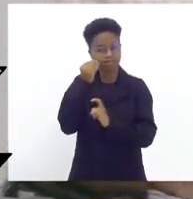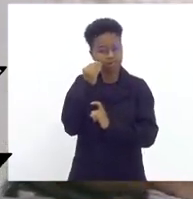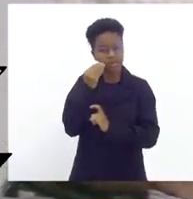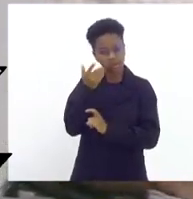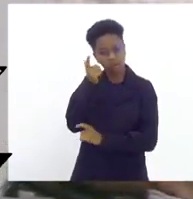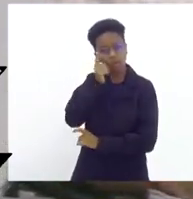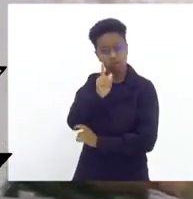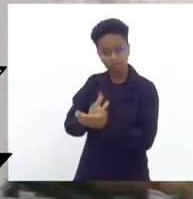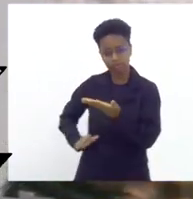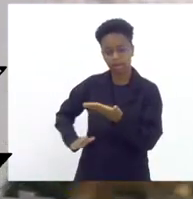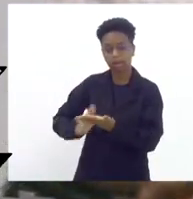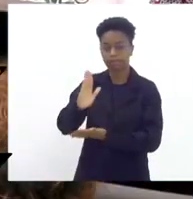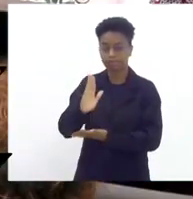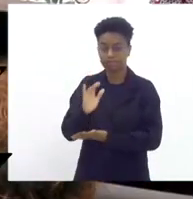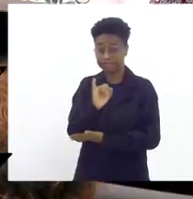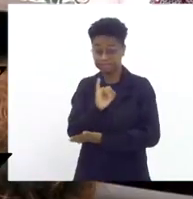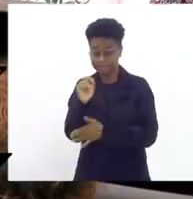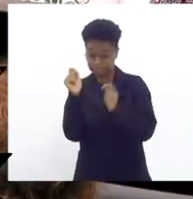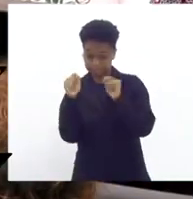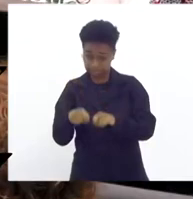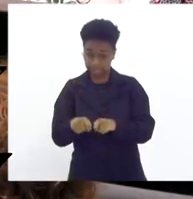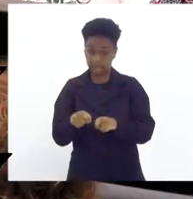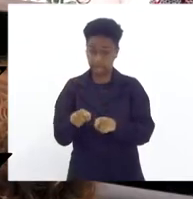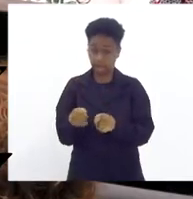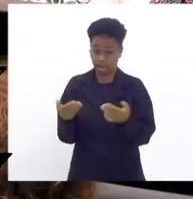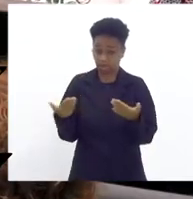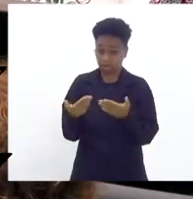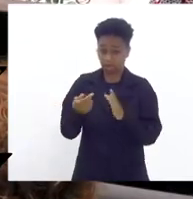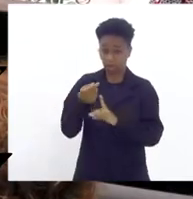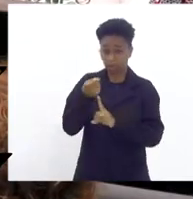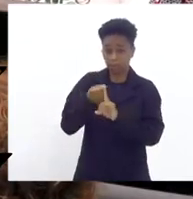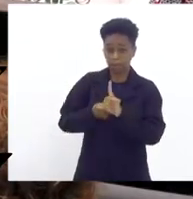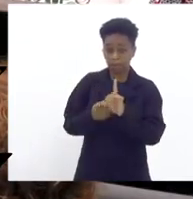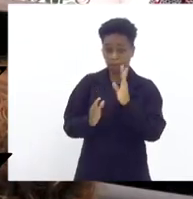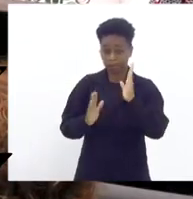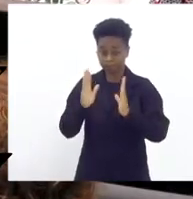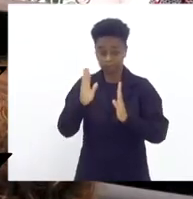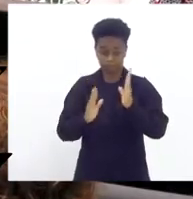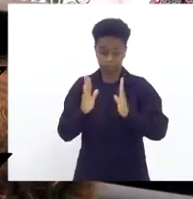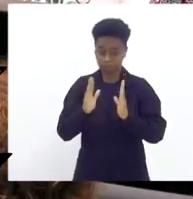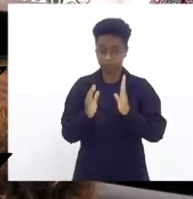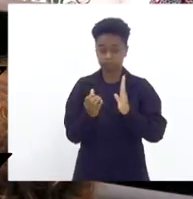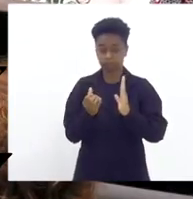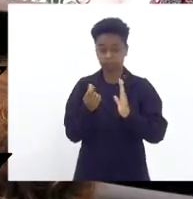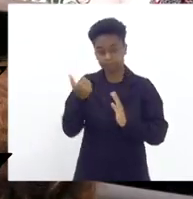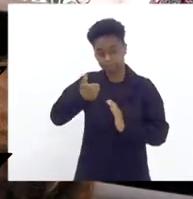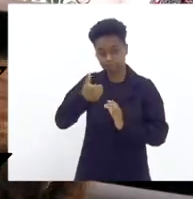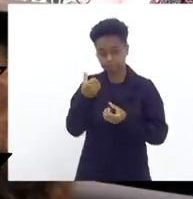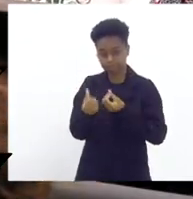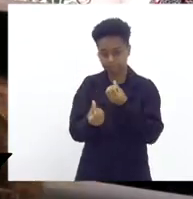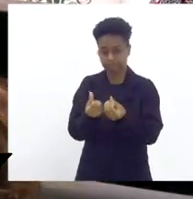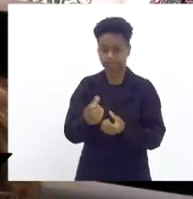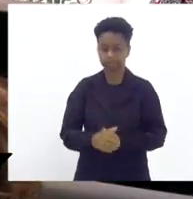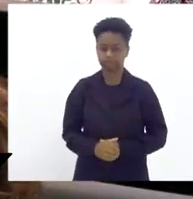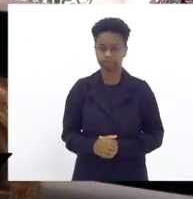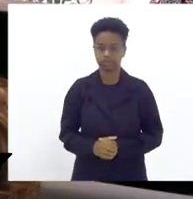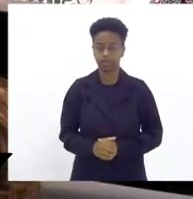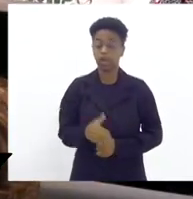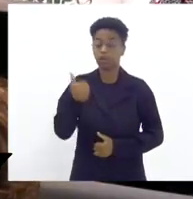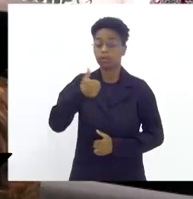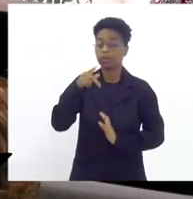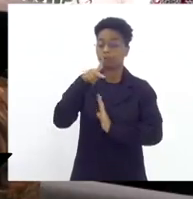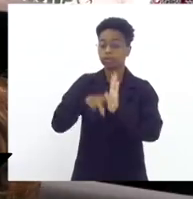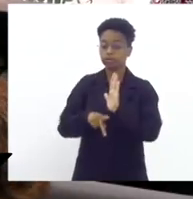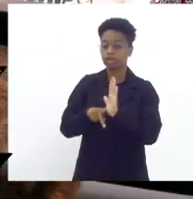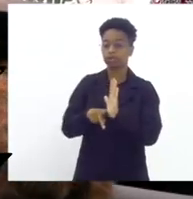e garantir a aprovação se possível ainda na agenda do primeiro semestre o primeiro projeto foi inspirado